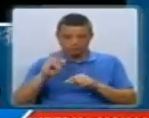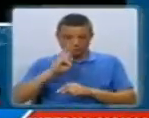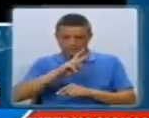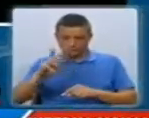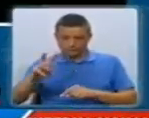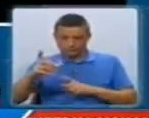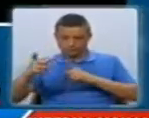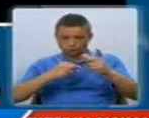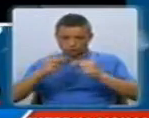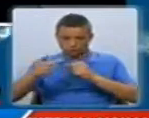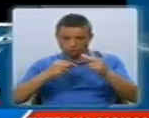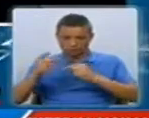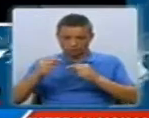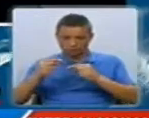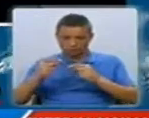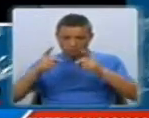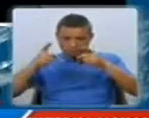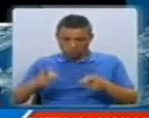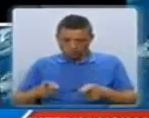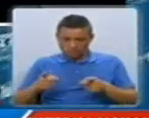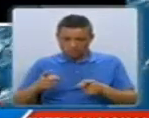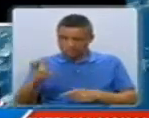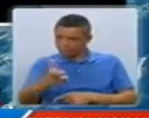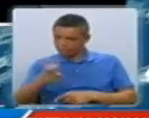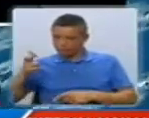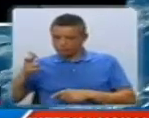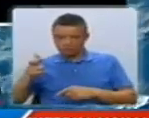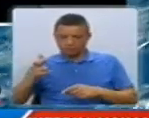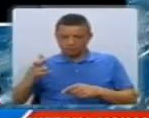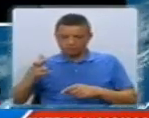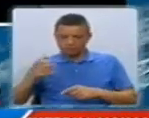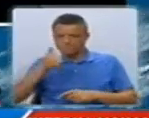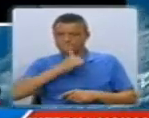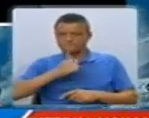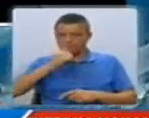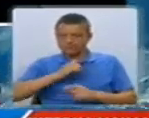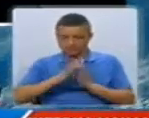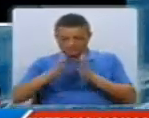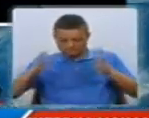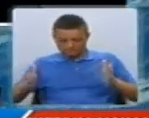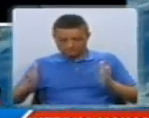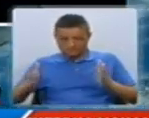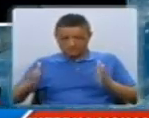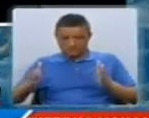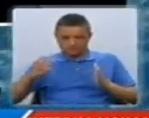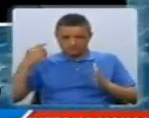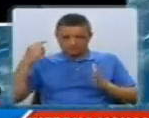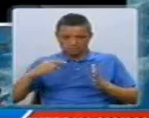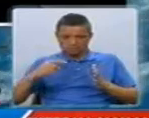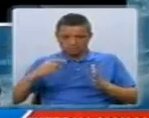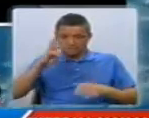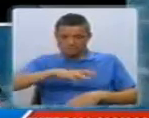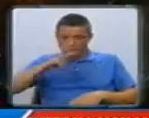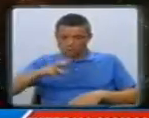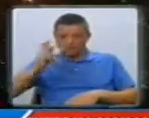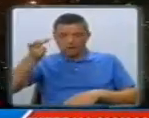encontrar estrelas que nascem a diferentes velocidades. Encontramos estrelas vermelhas, gigantes, que têm um tempo de vida de alguns milhões de anos.